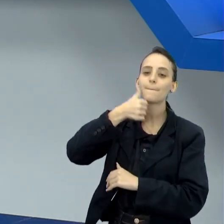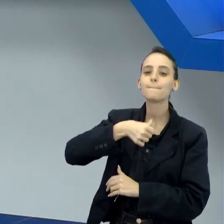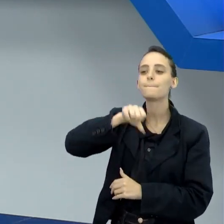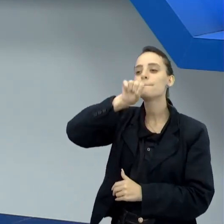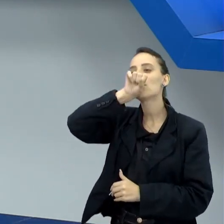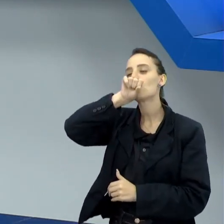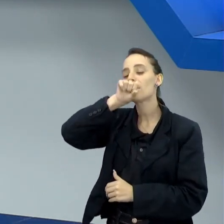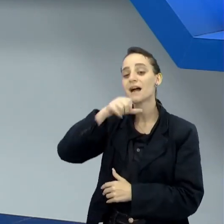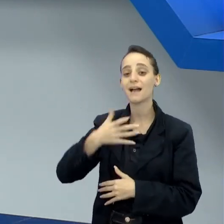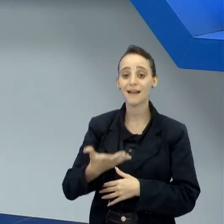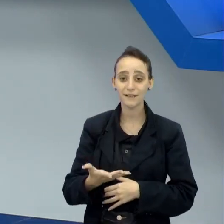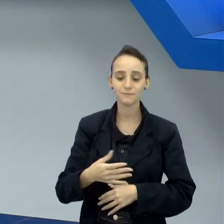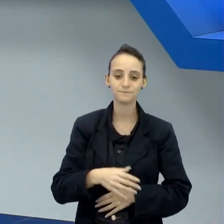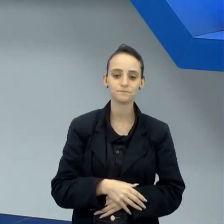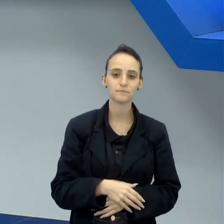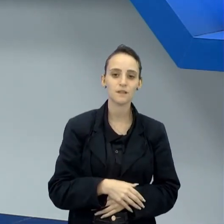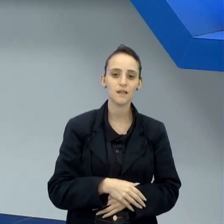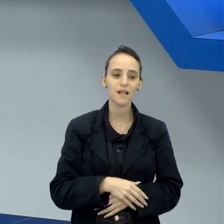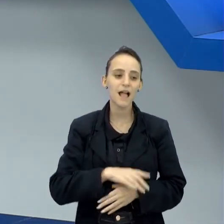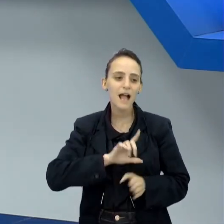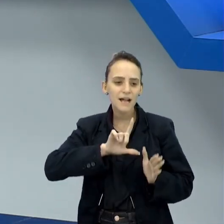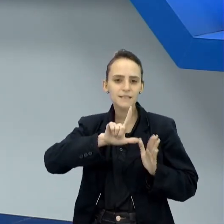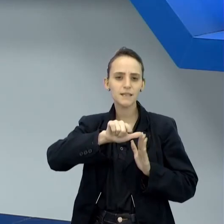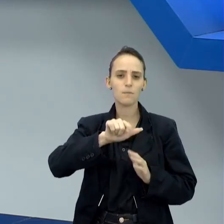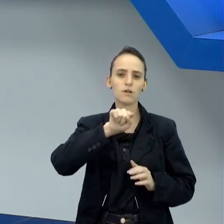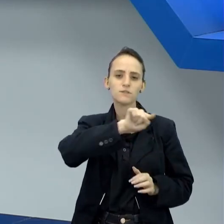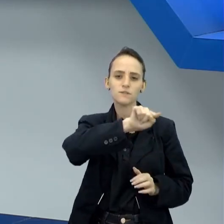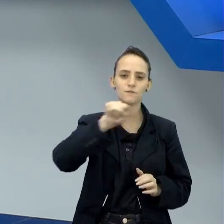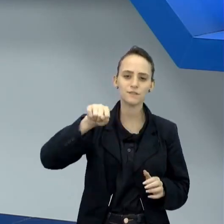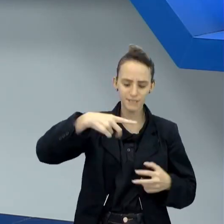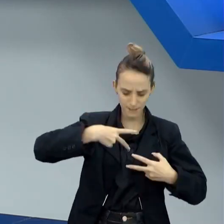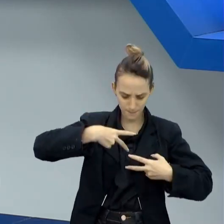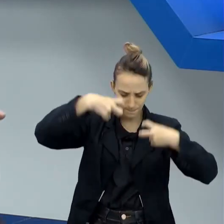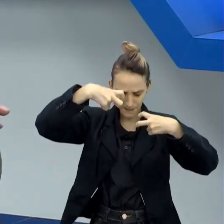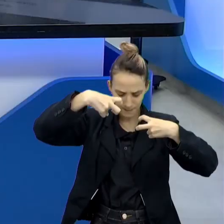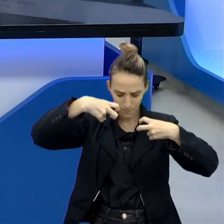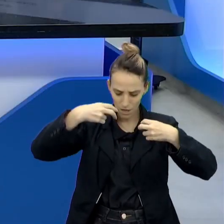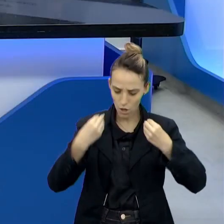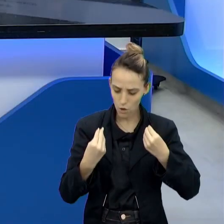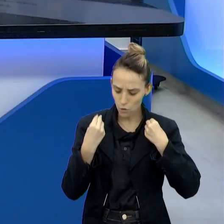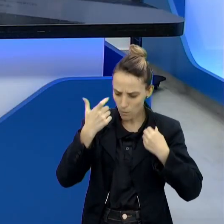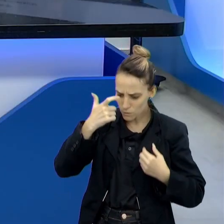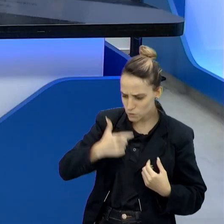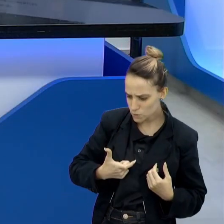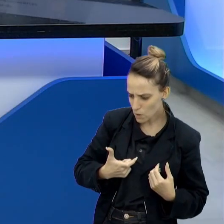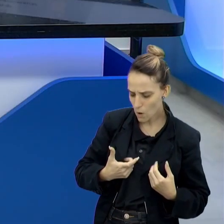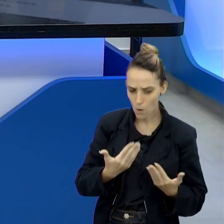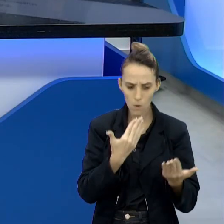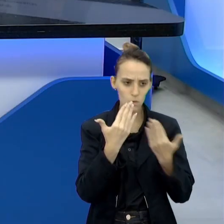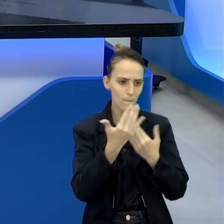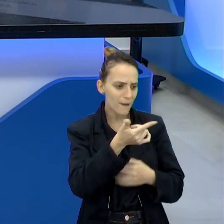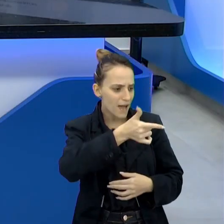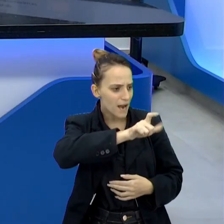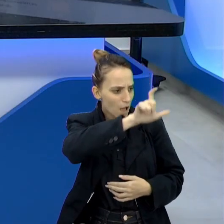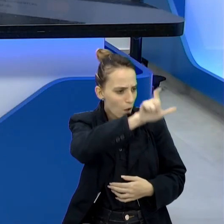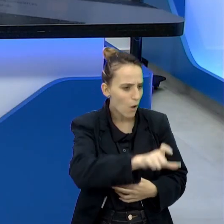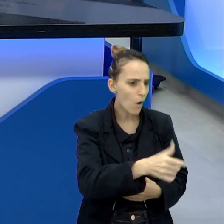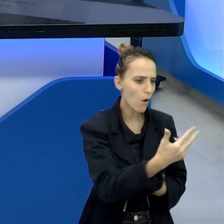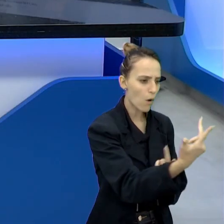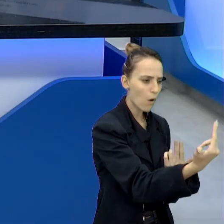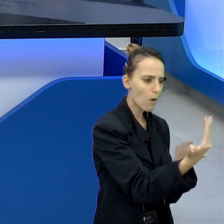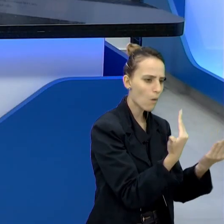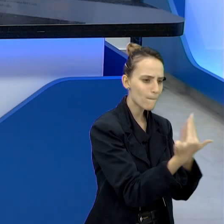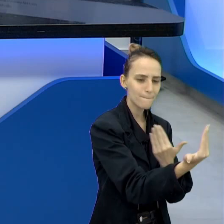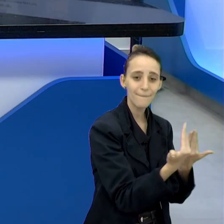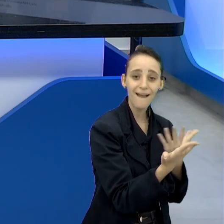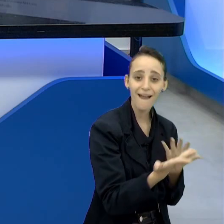permitir quem é você, estudante, em relação ao outro. E eles podem fazer aí um painel com fotos